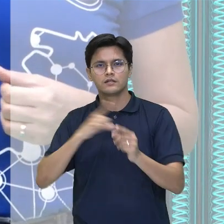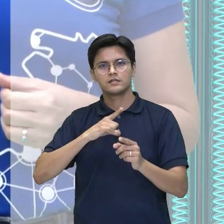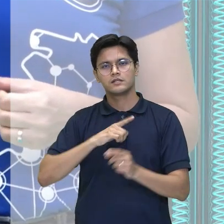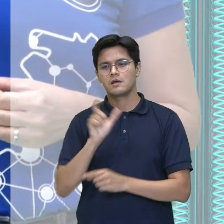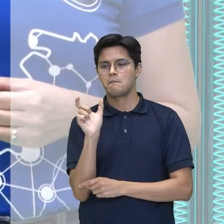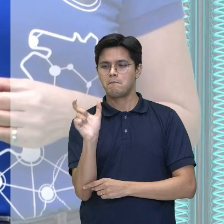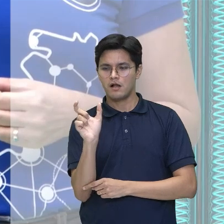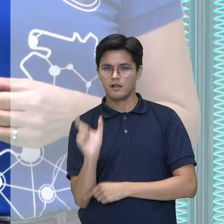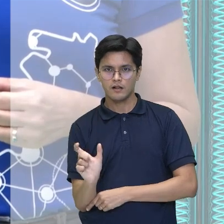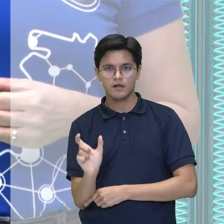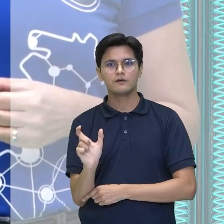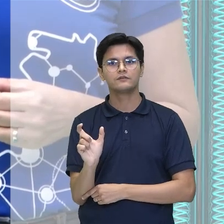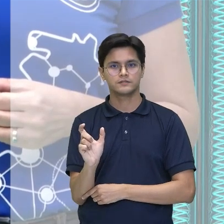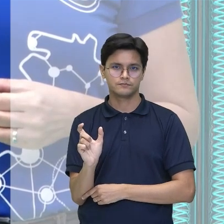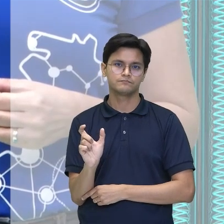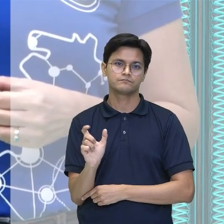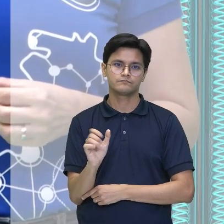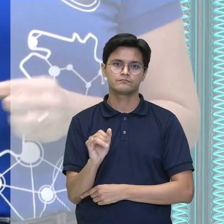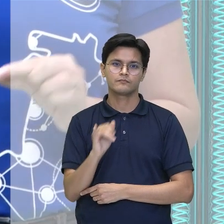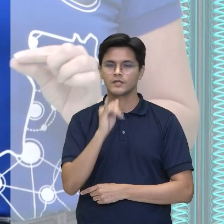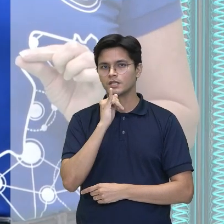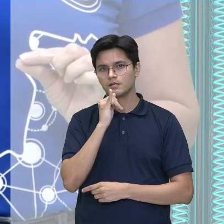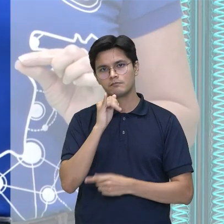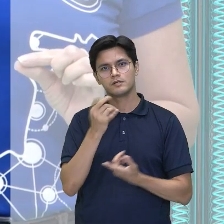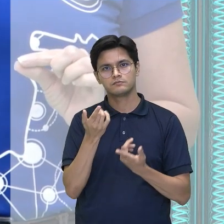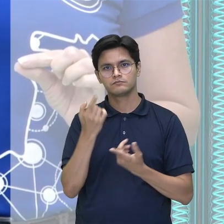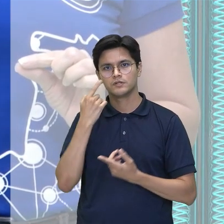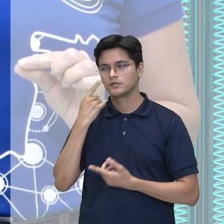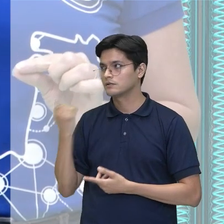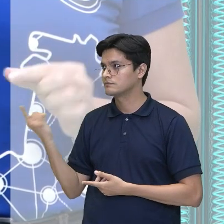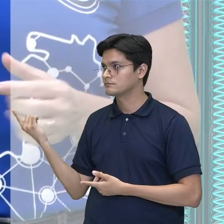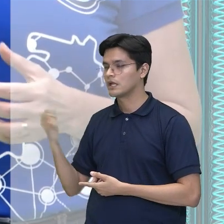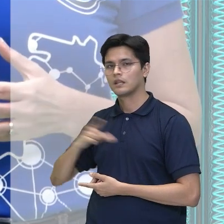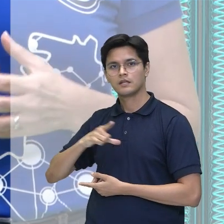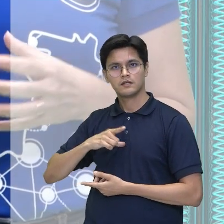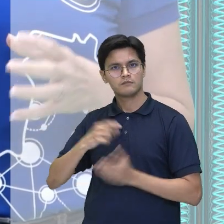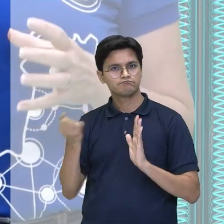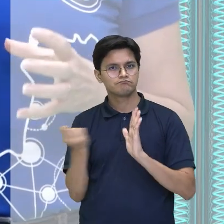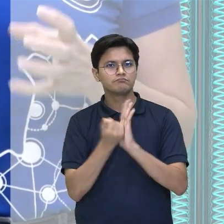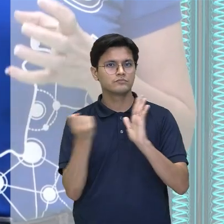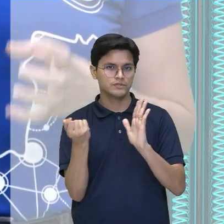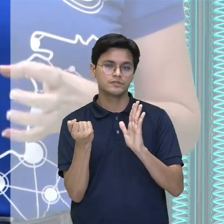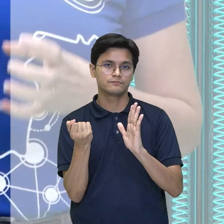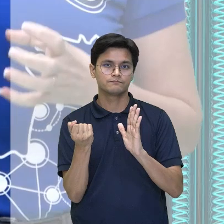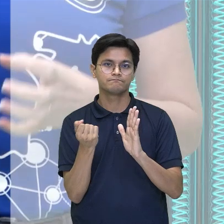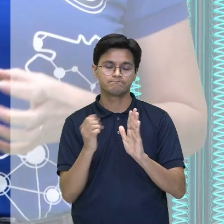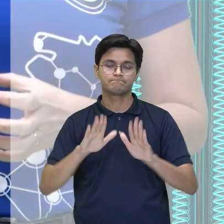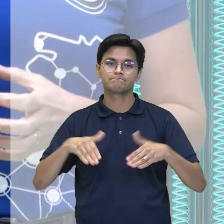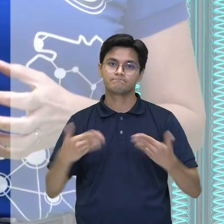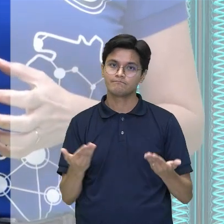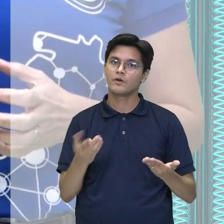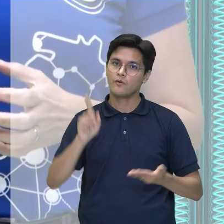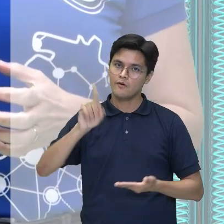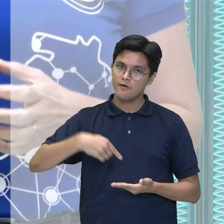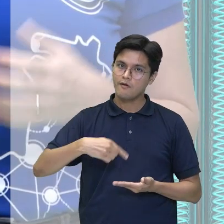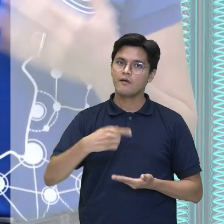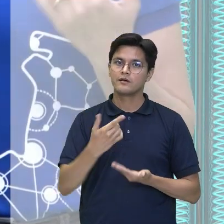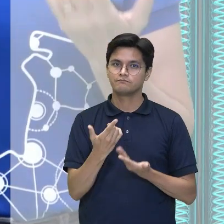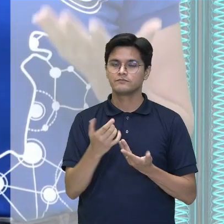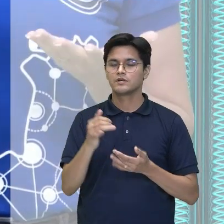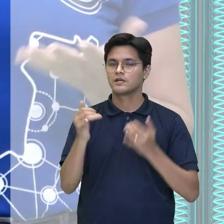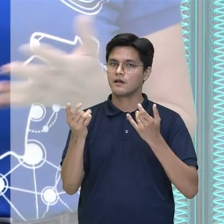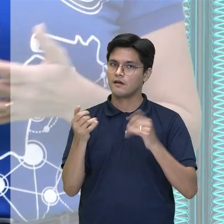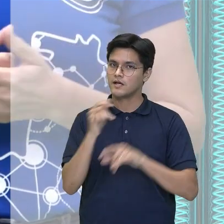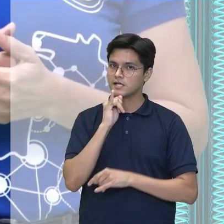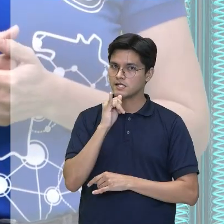ok? Até aqui, ó, element state, que é esse asterístico, certo? Então, aí também é uma outra informação,